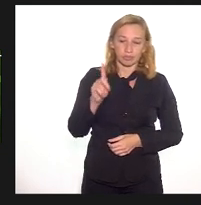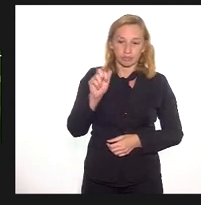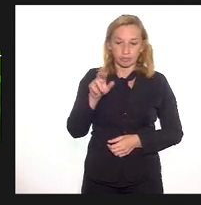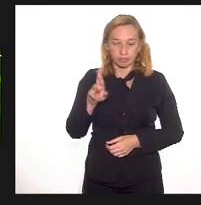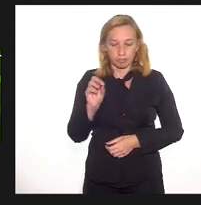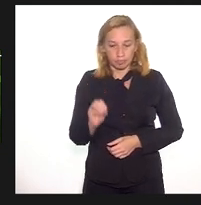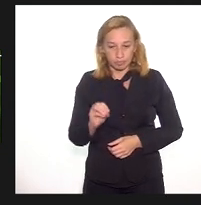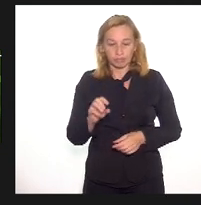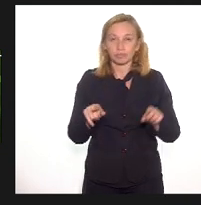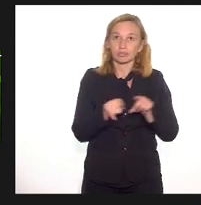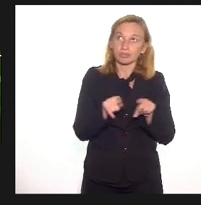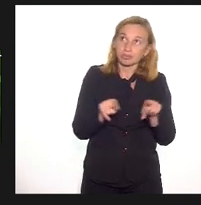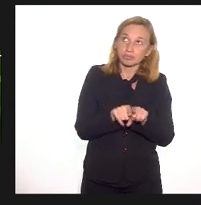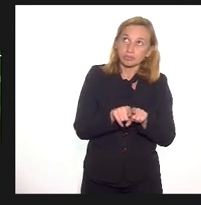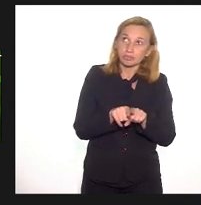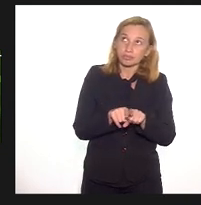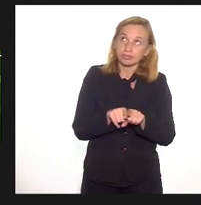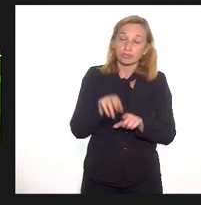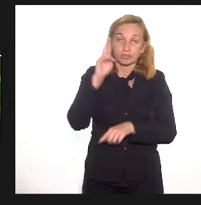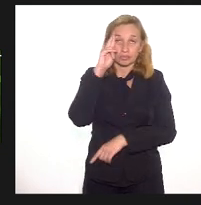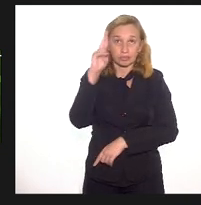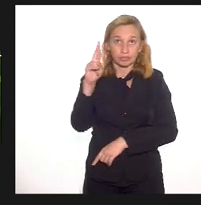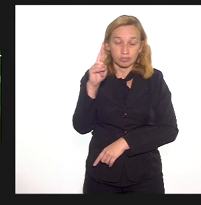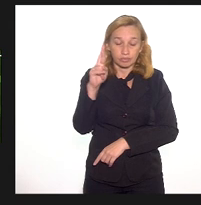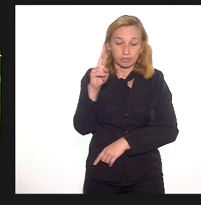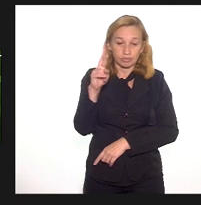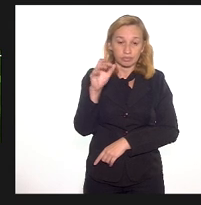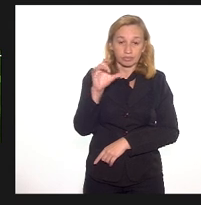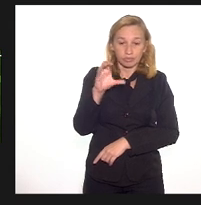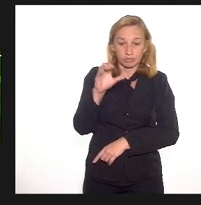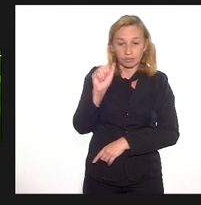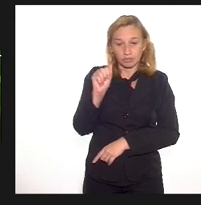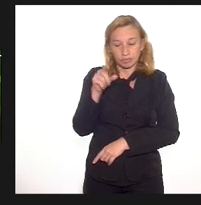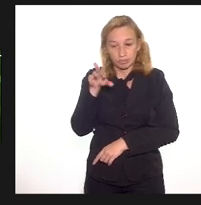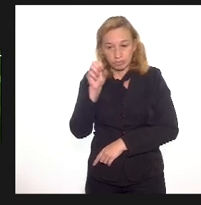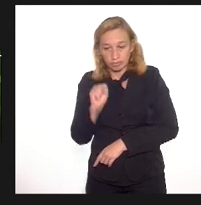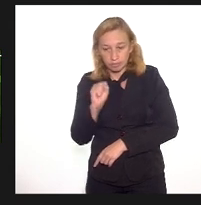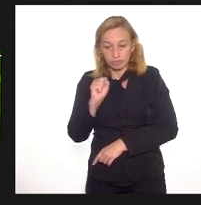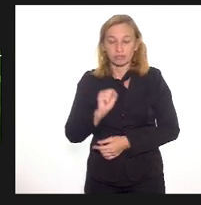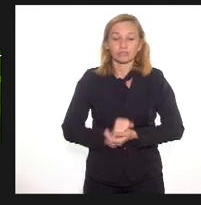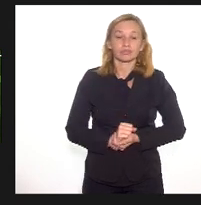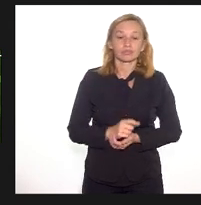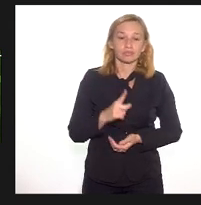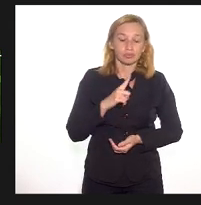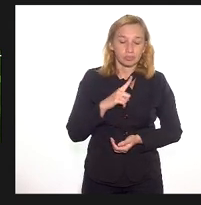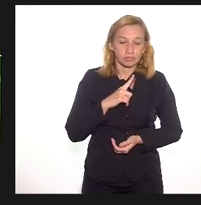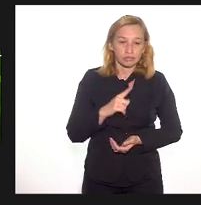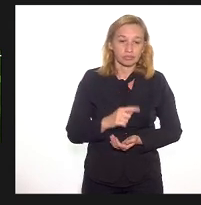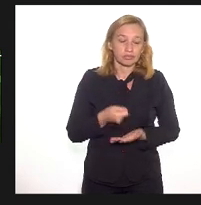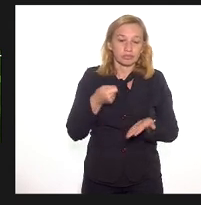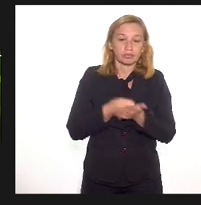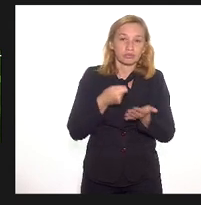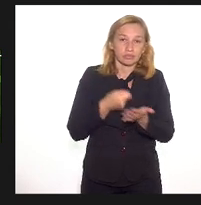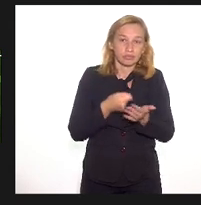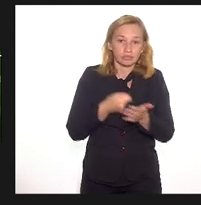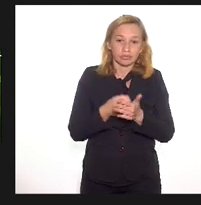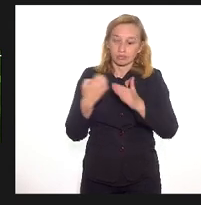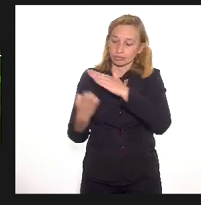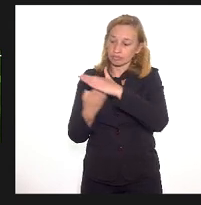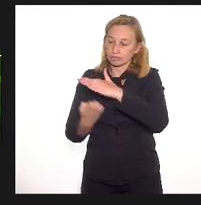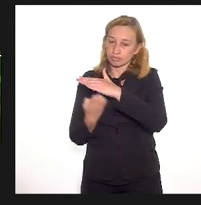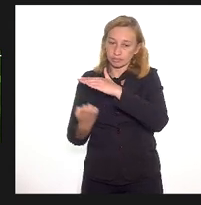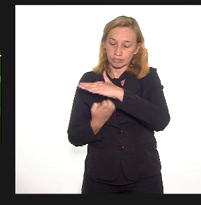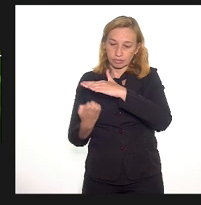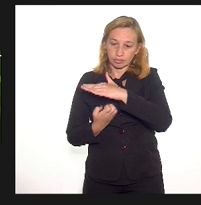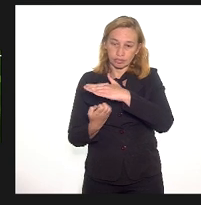também pelo auditor-chefe Carlos Fortunato, ela tinha por intenção obrigar que a empresa